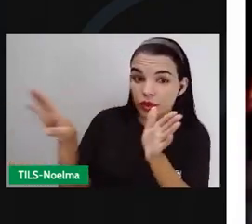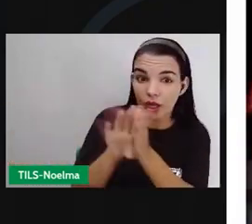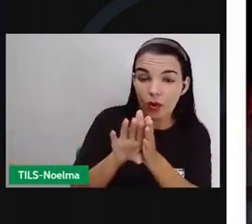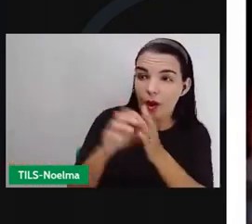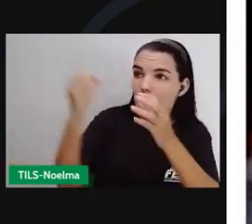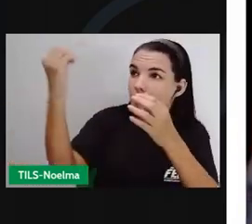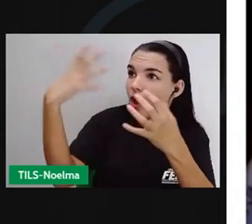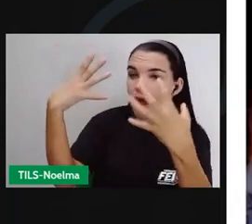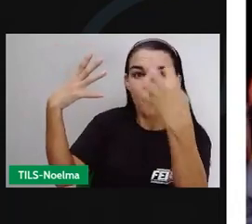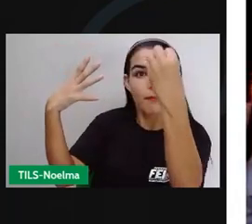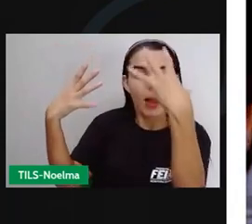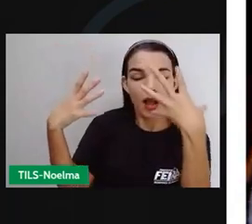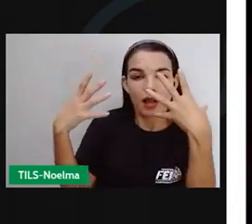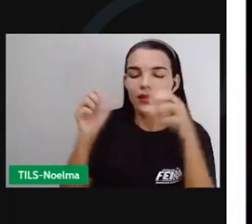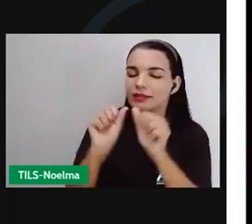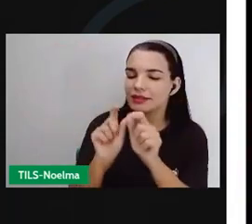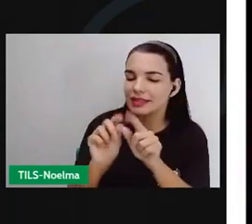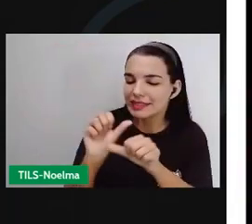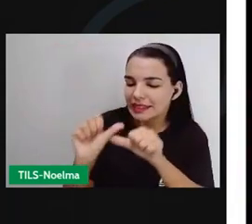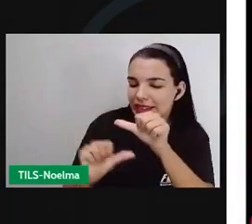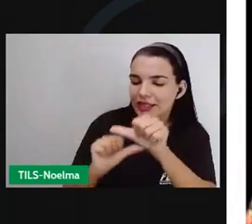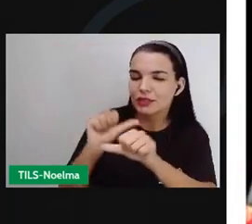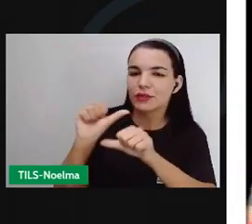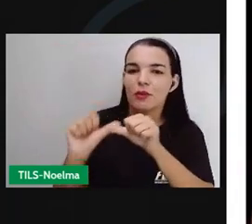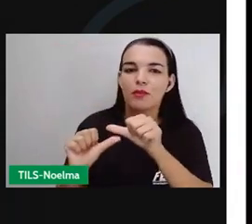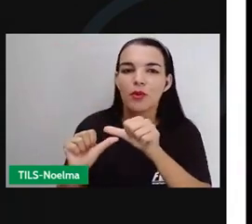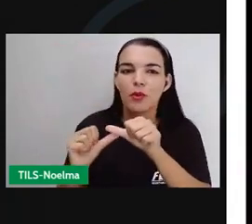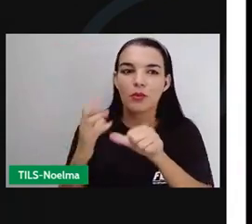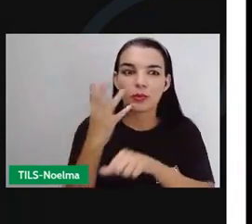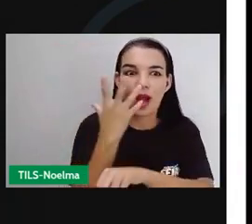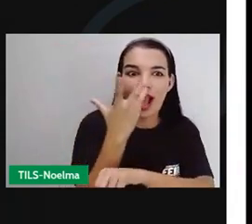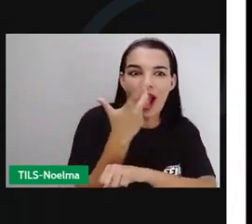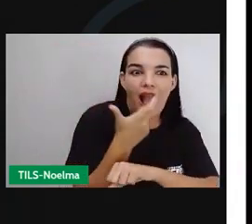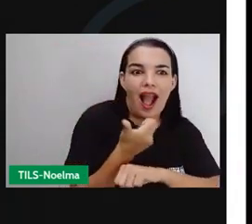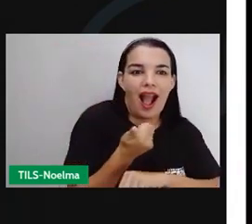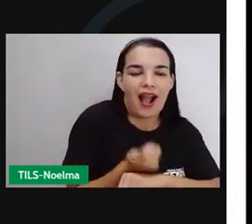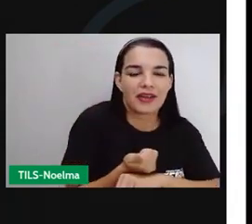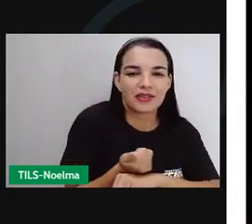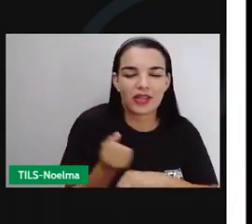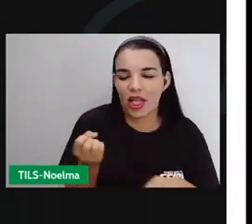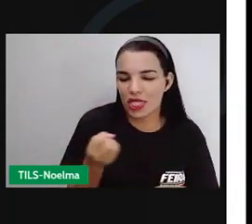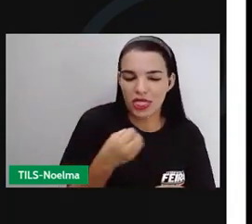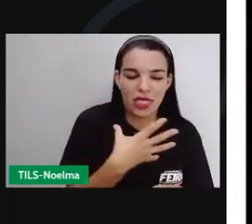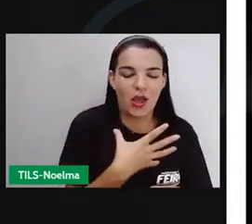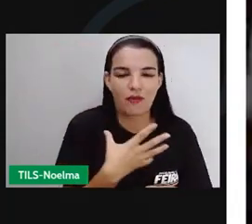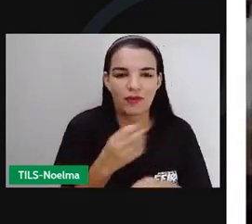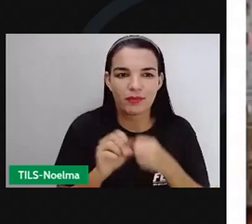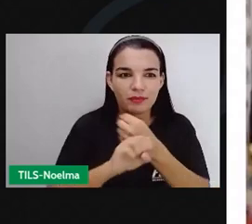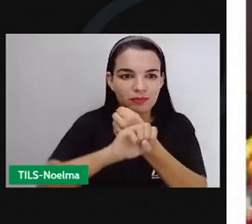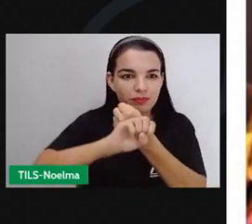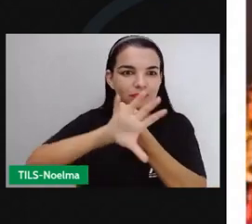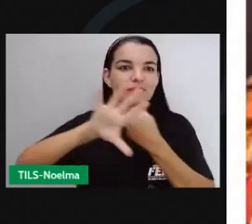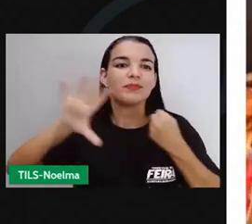e o cangaço se transformou num show de arte, com uma nova e revolucionária imagem do rei do cangaço.